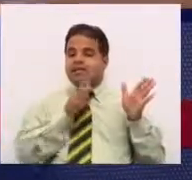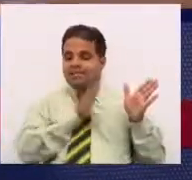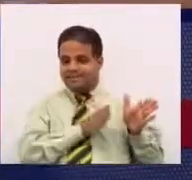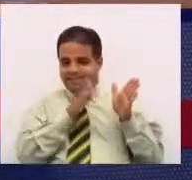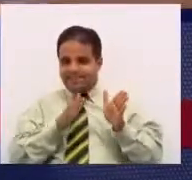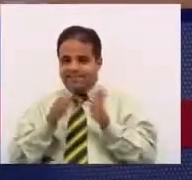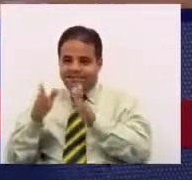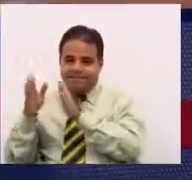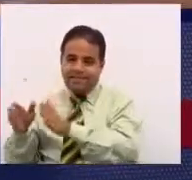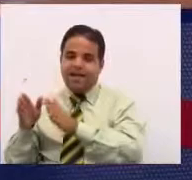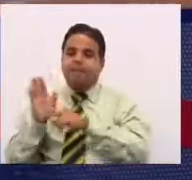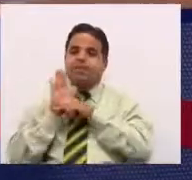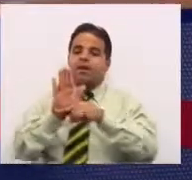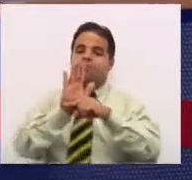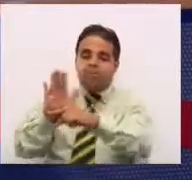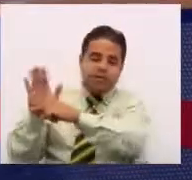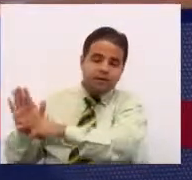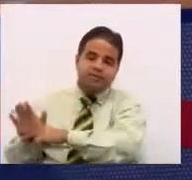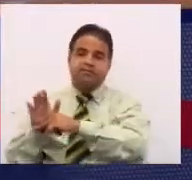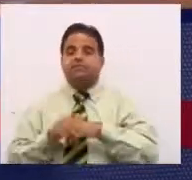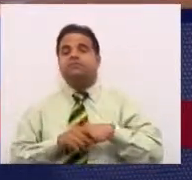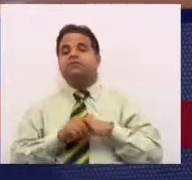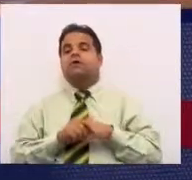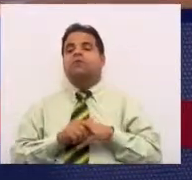etapas de elaboração do projeto de lei,